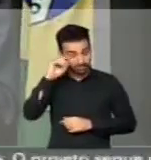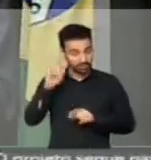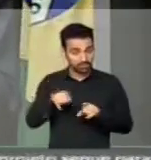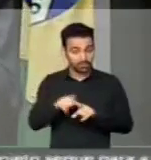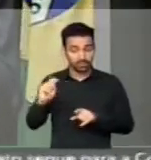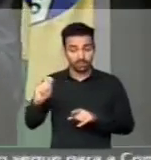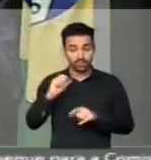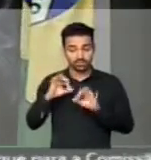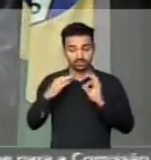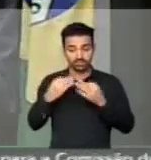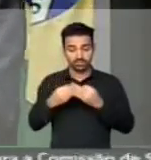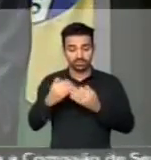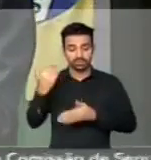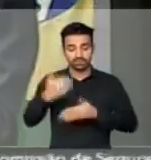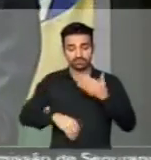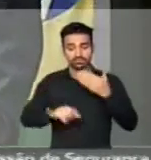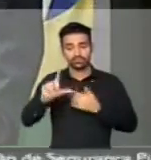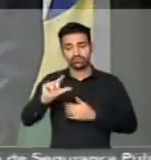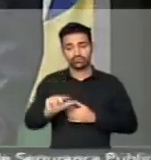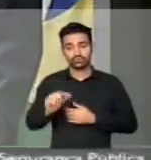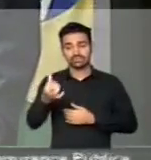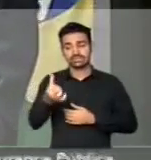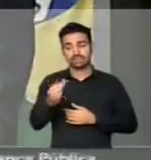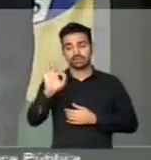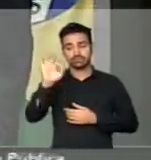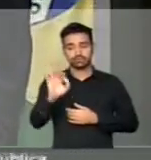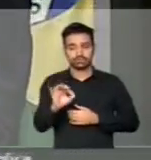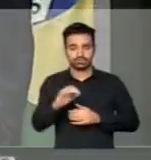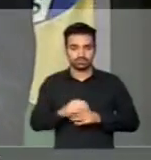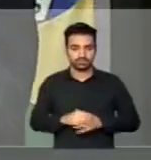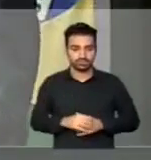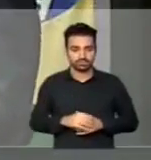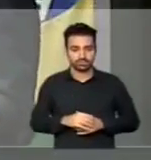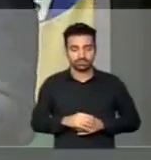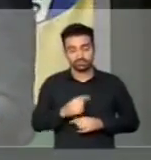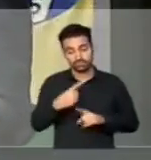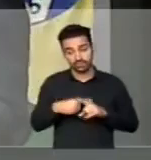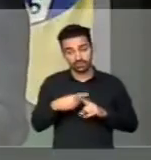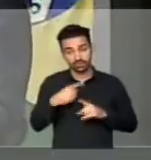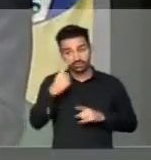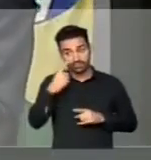Família perdeu 6% da dotação quando se considera a inflação.